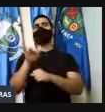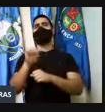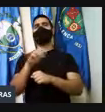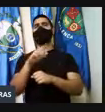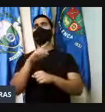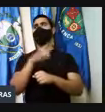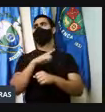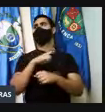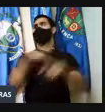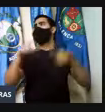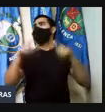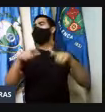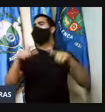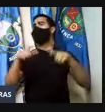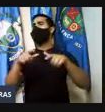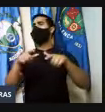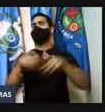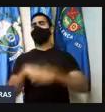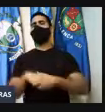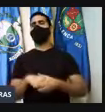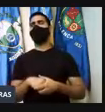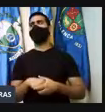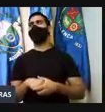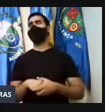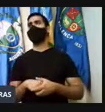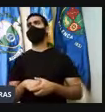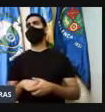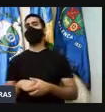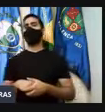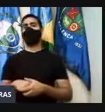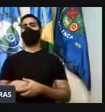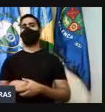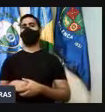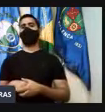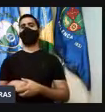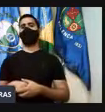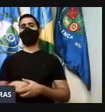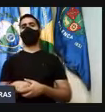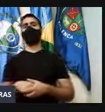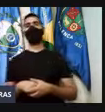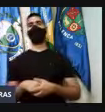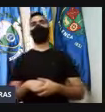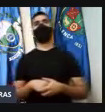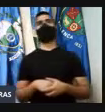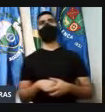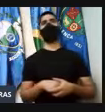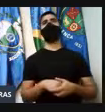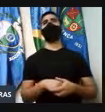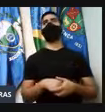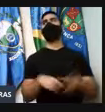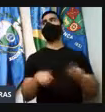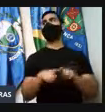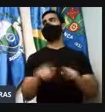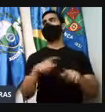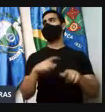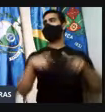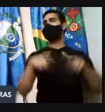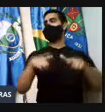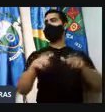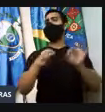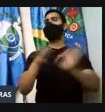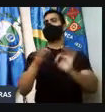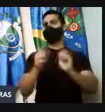de uns espaços lá, colocou esse espaço da Ferreira juntamente do